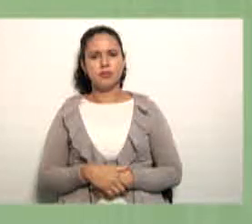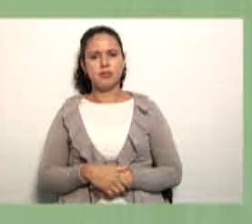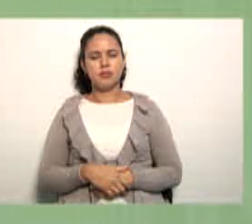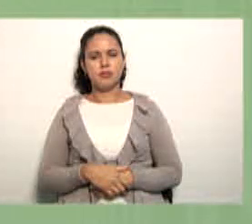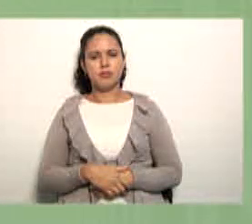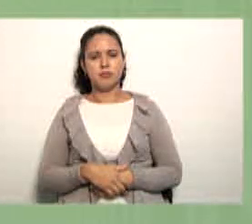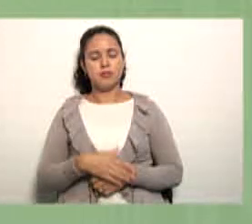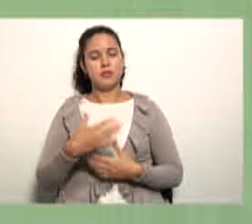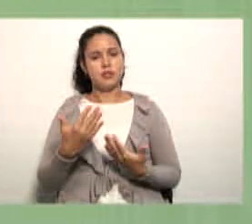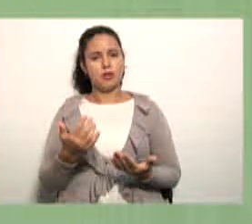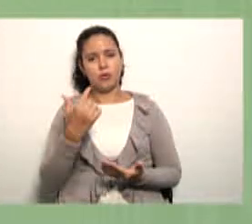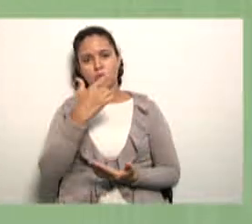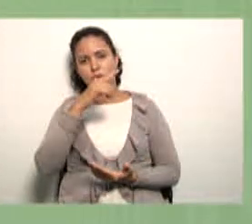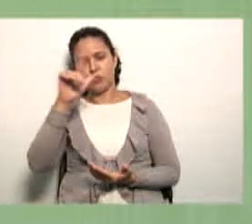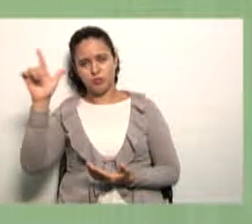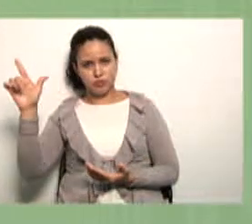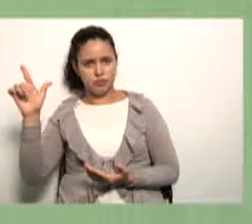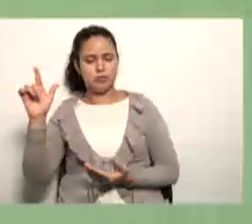Por outro lado,